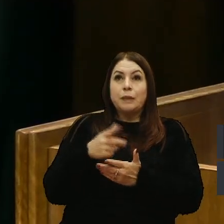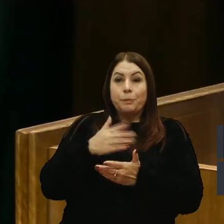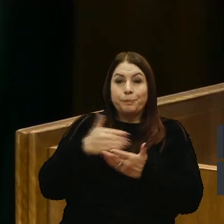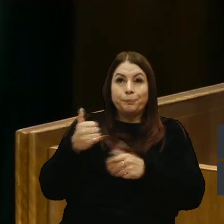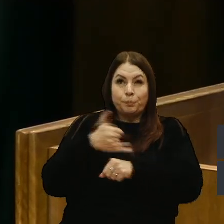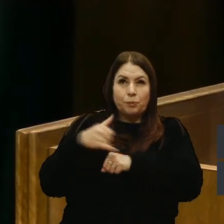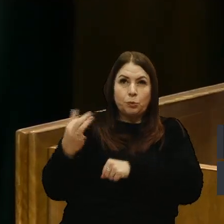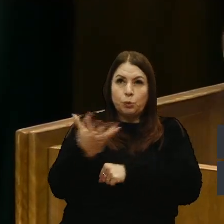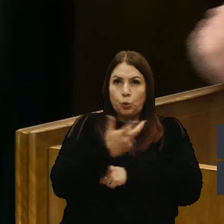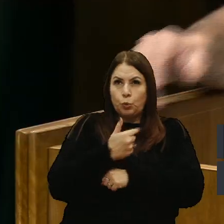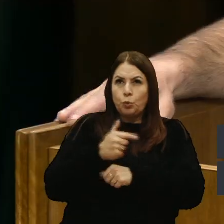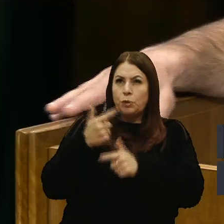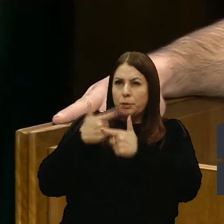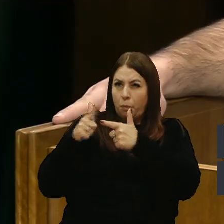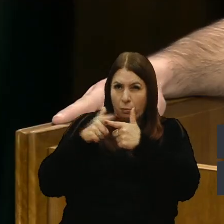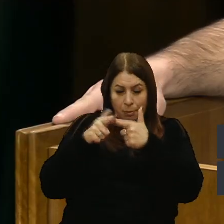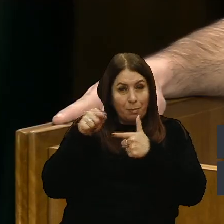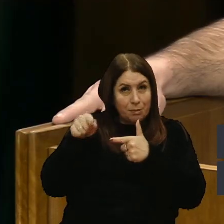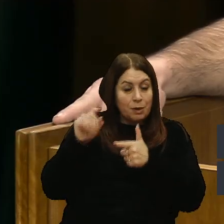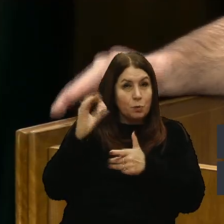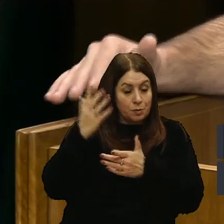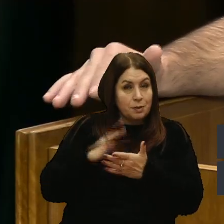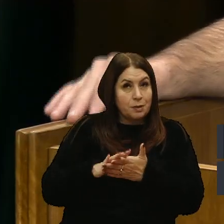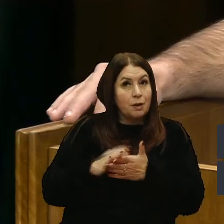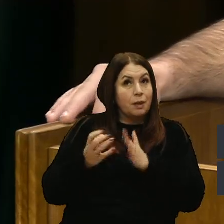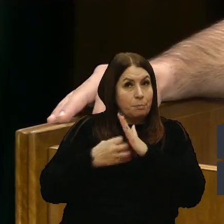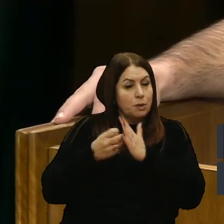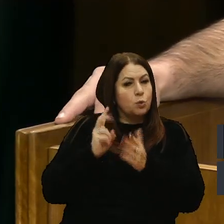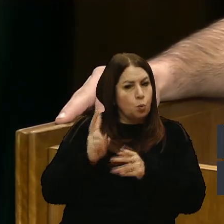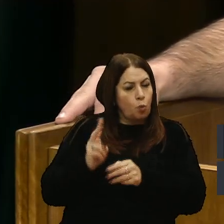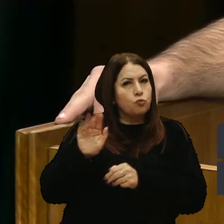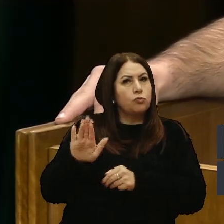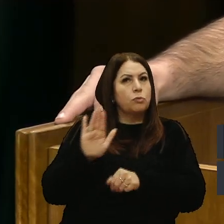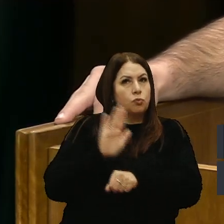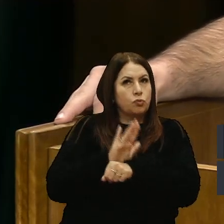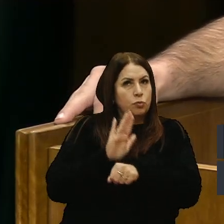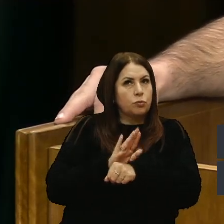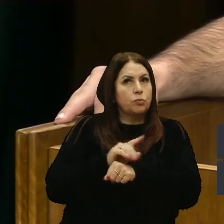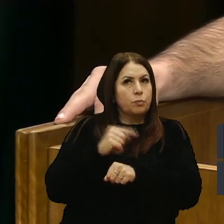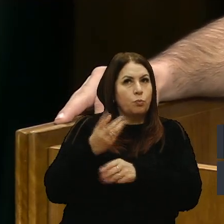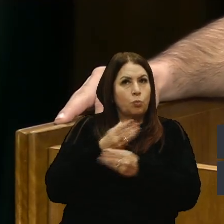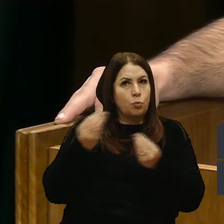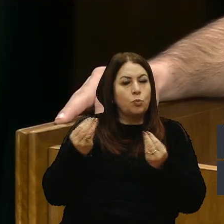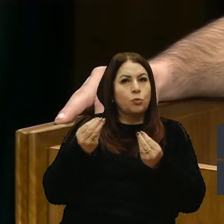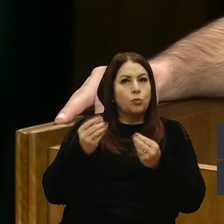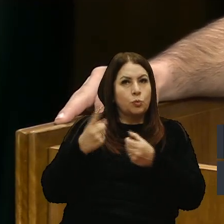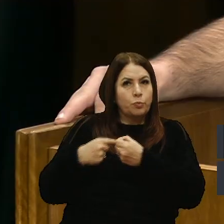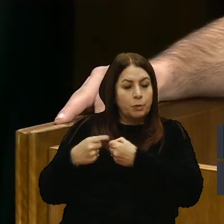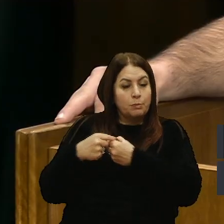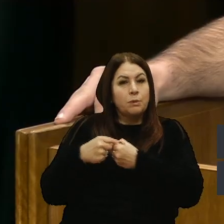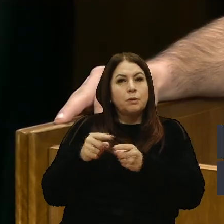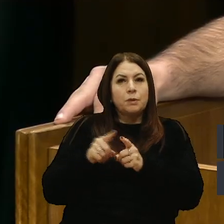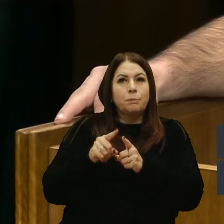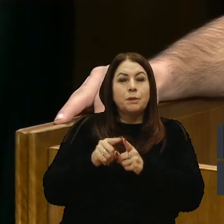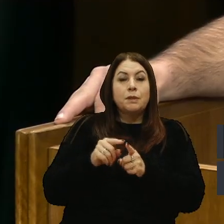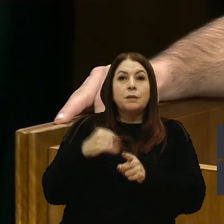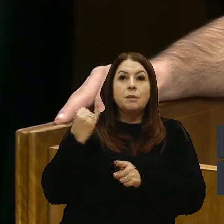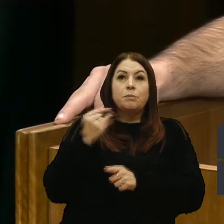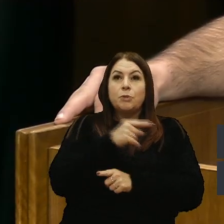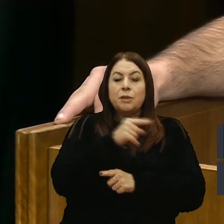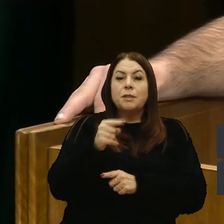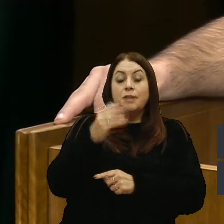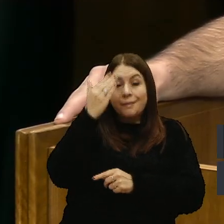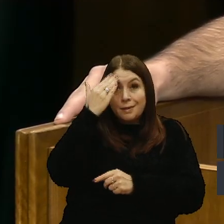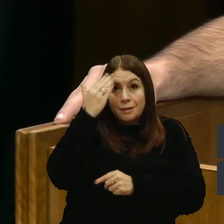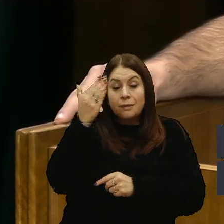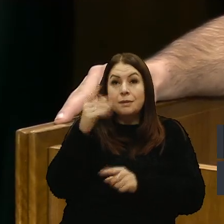por todos esses percalços, a empresa permanece ajudando e contribuindo muito com o nosso município, e eu ressalto isso e